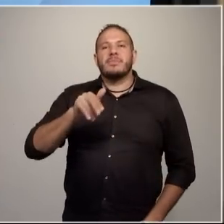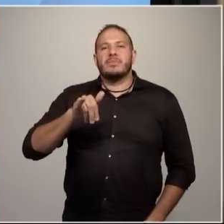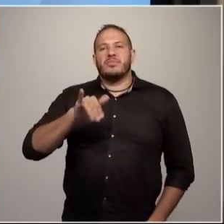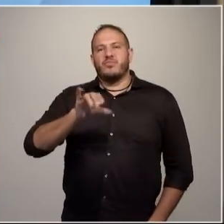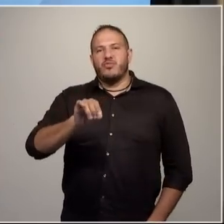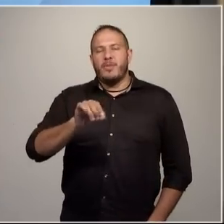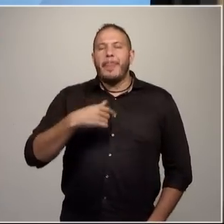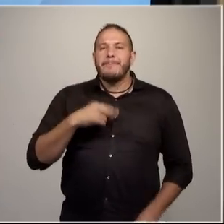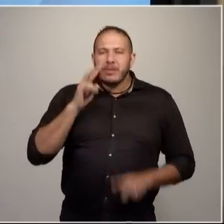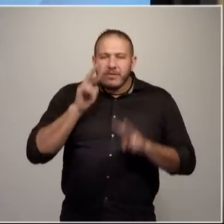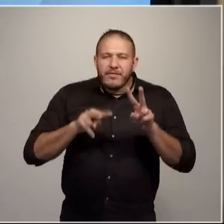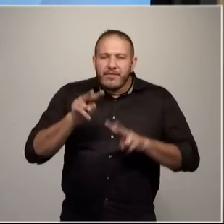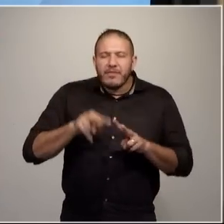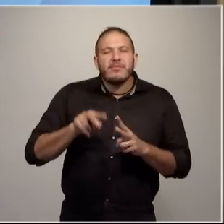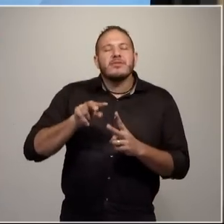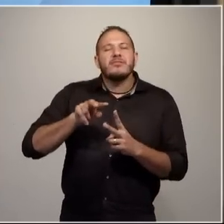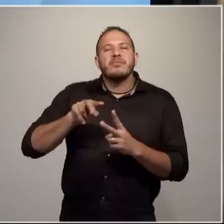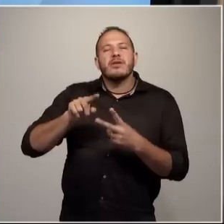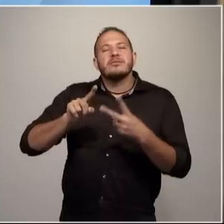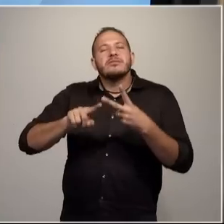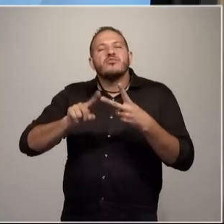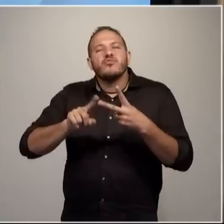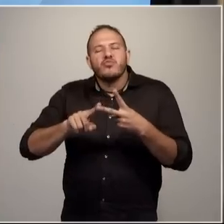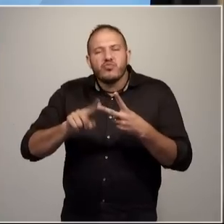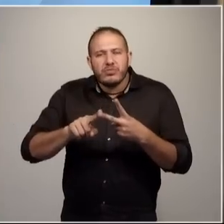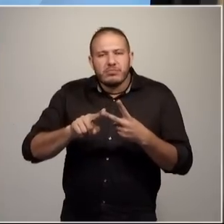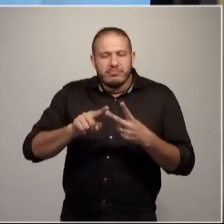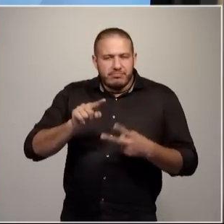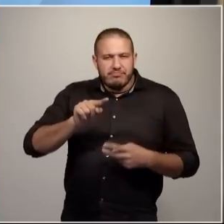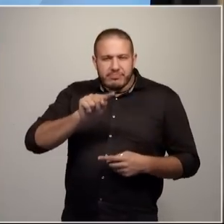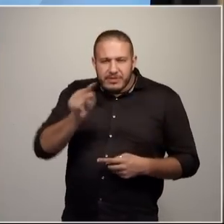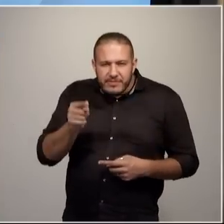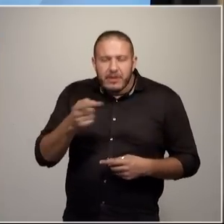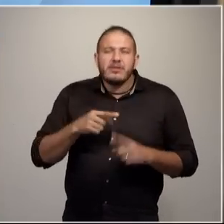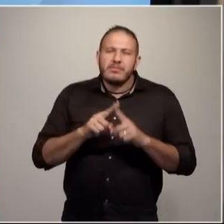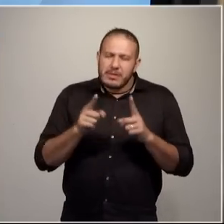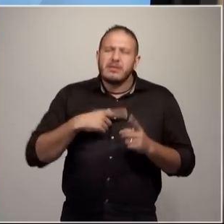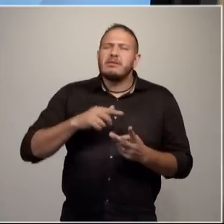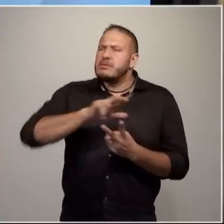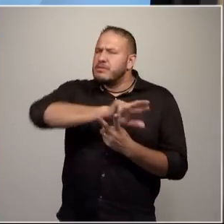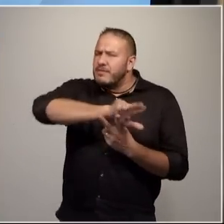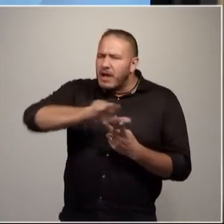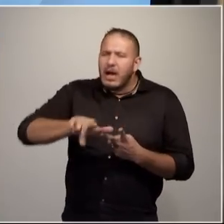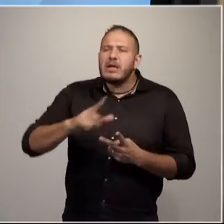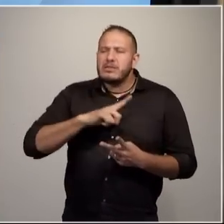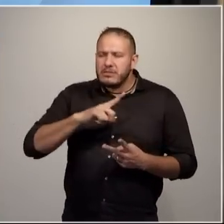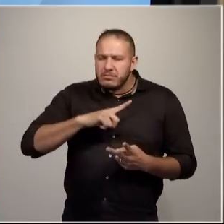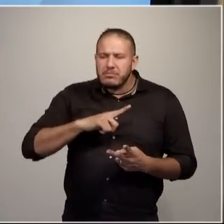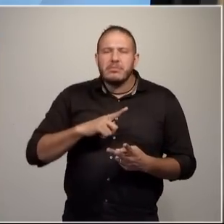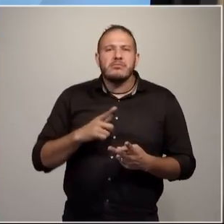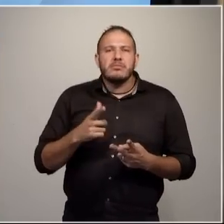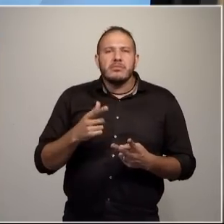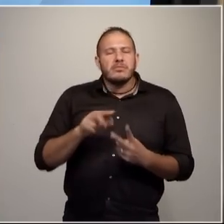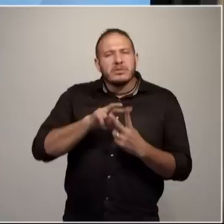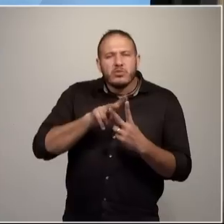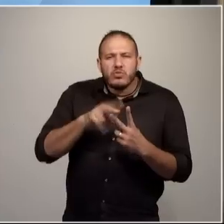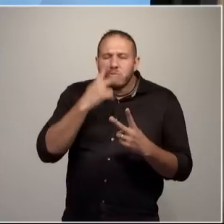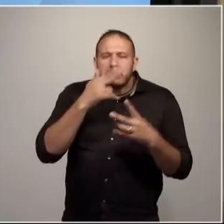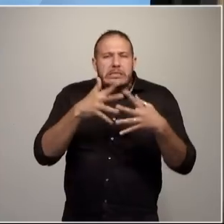a segunda derivada, como a gente fazia lá. Só que aqui tem várias segundas derivadas. Tem a derivada parcial em relação a